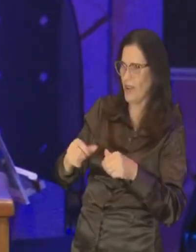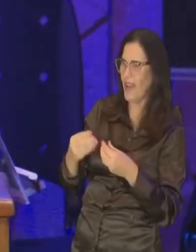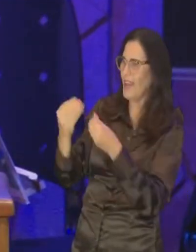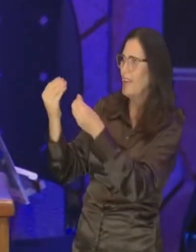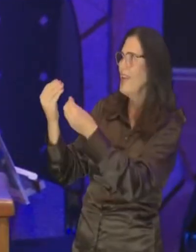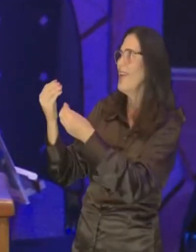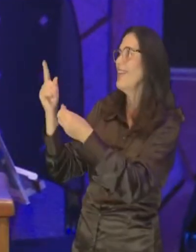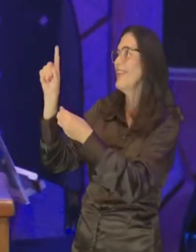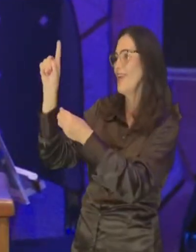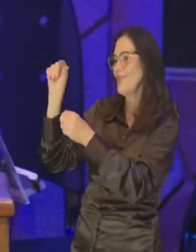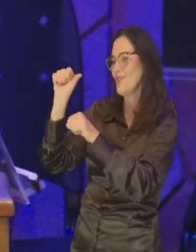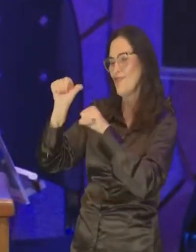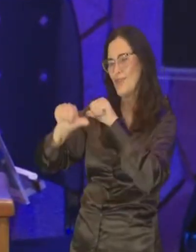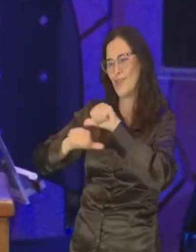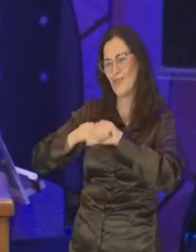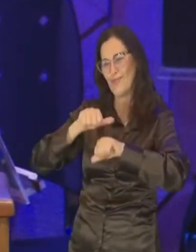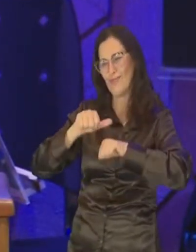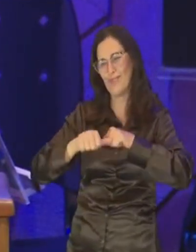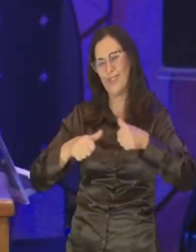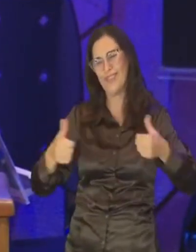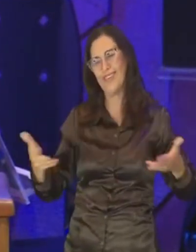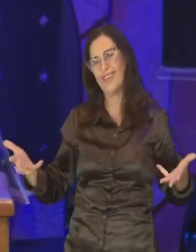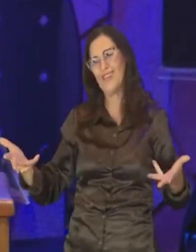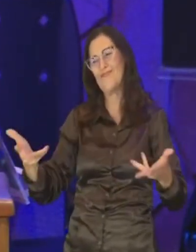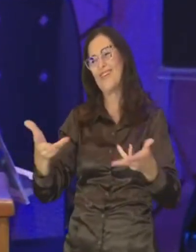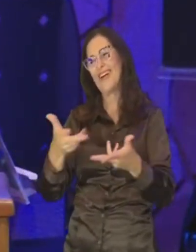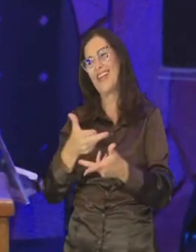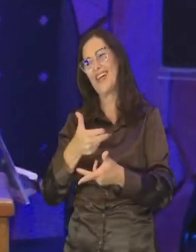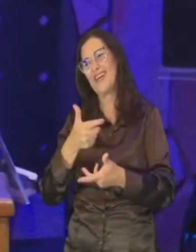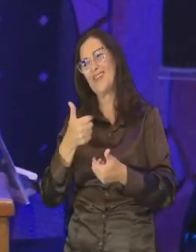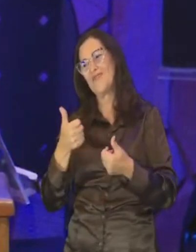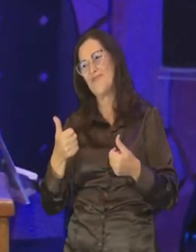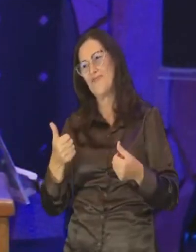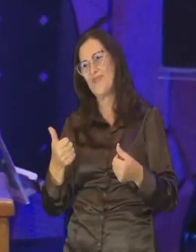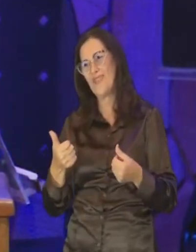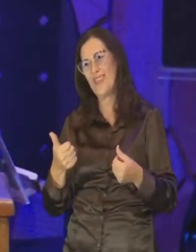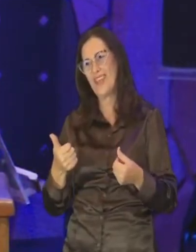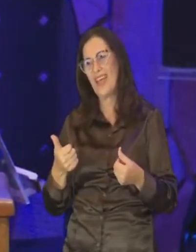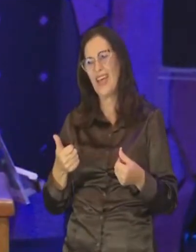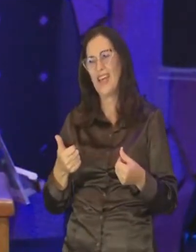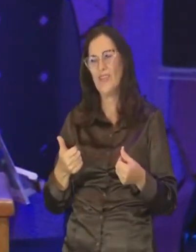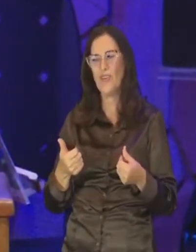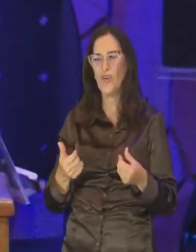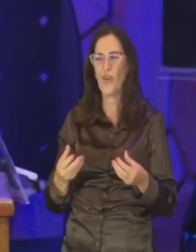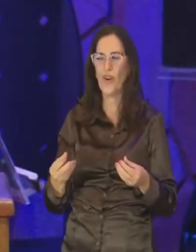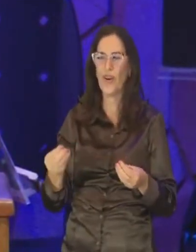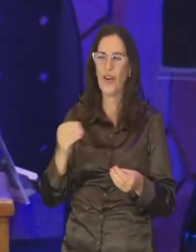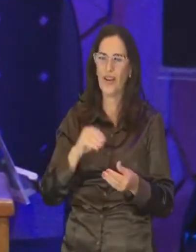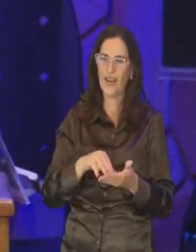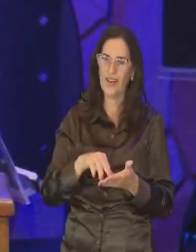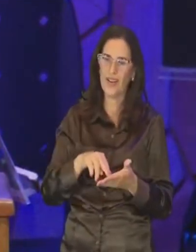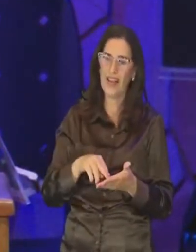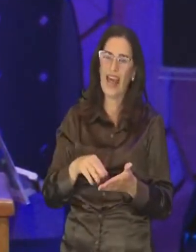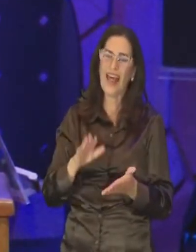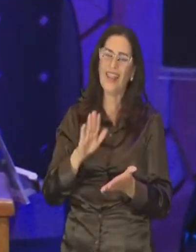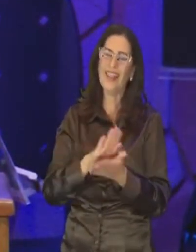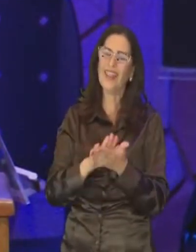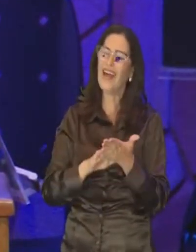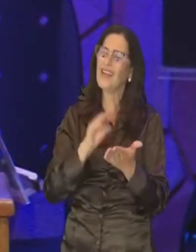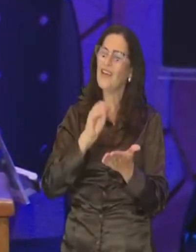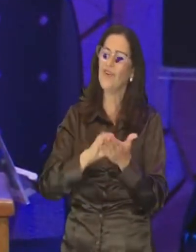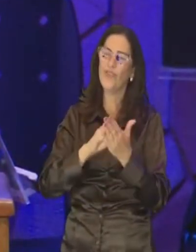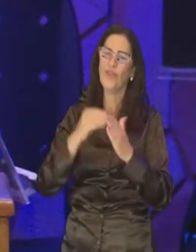fazer maravilhas. Ele começou a levantar pessoas. Nada faltou na minha